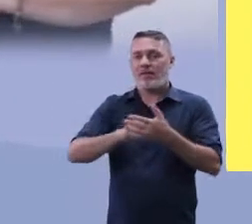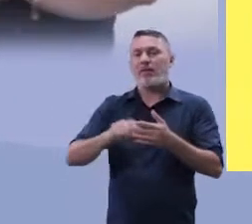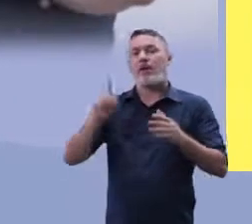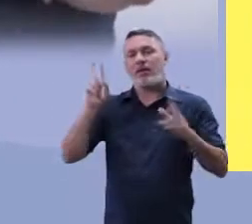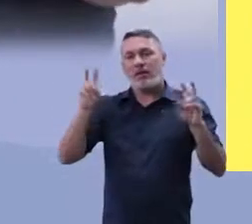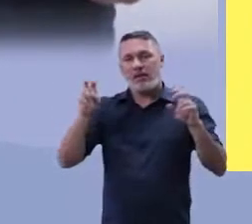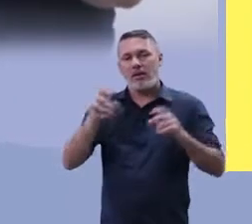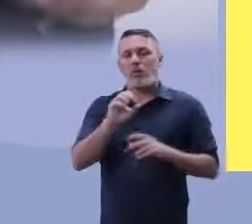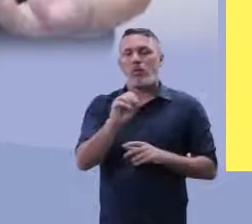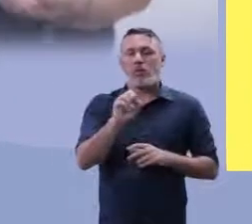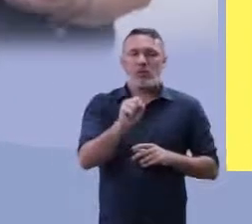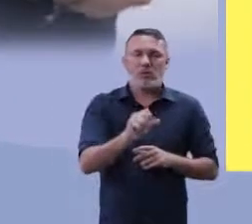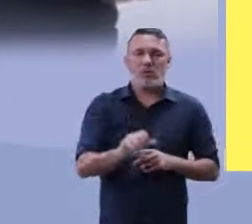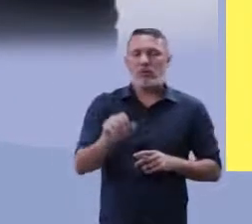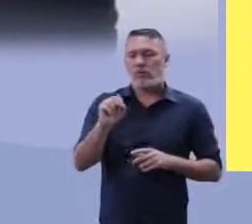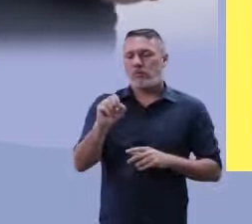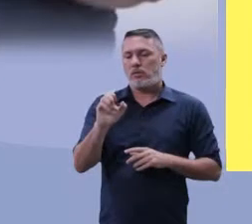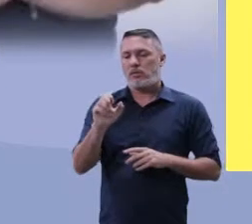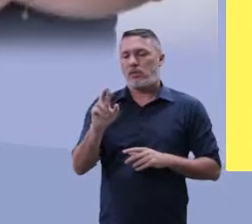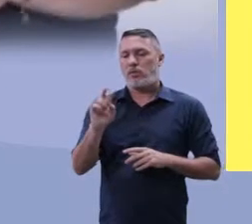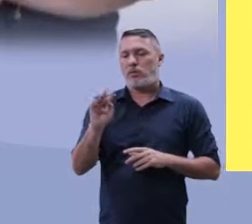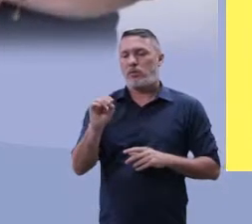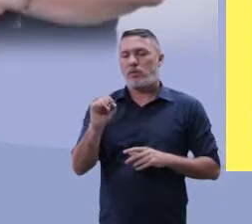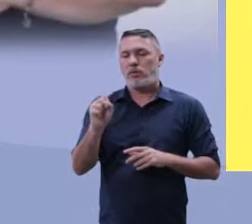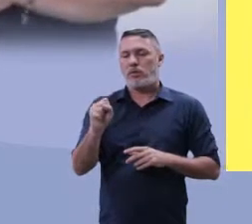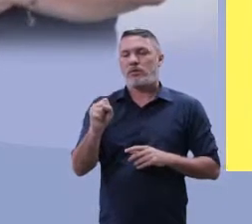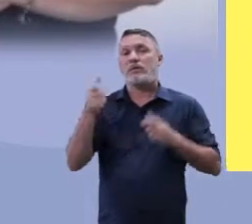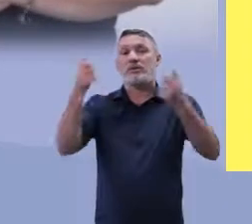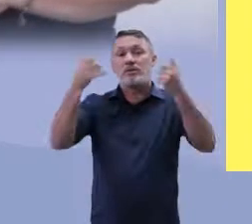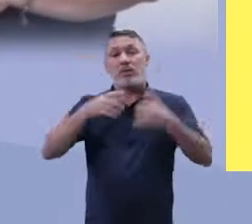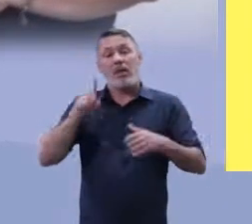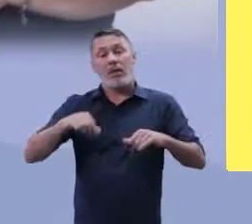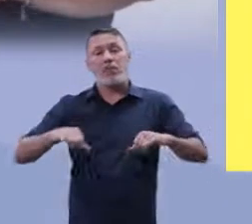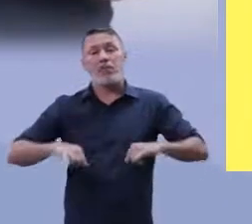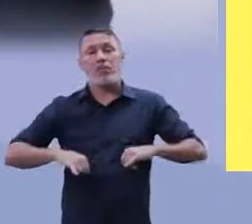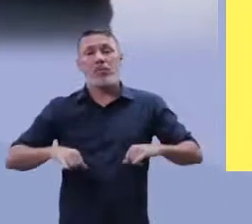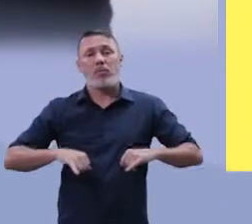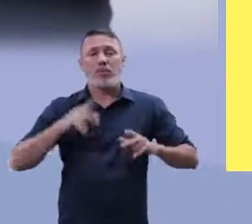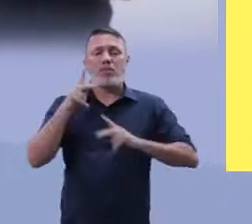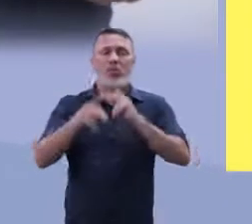Sertões, na qual ele conta a história desse povo sofrido